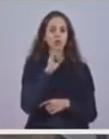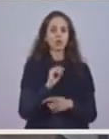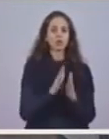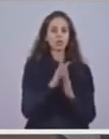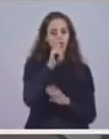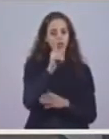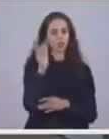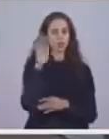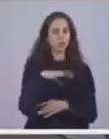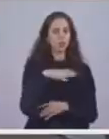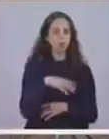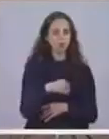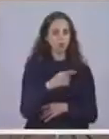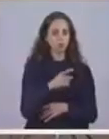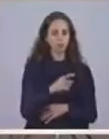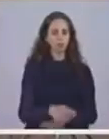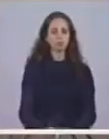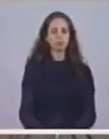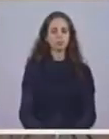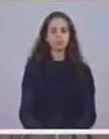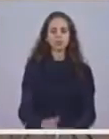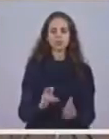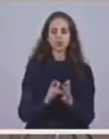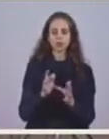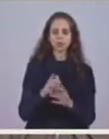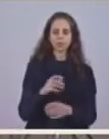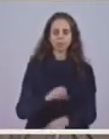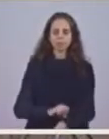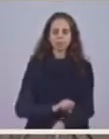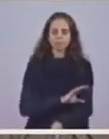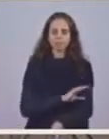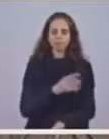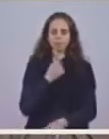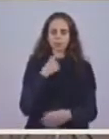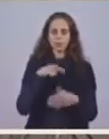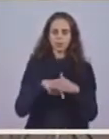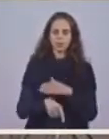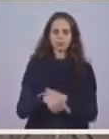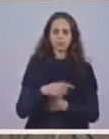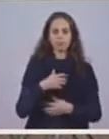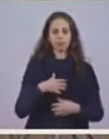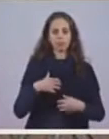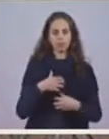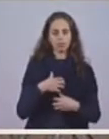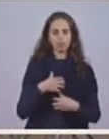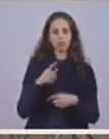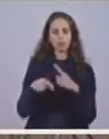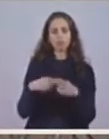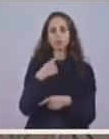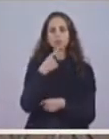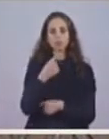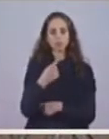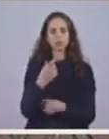que havia de vir ao mundo. Jesus comoveu-se profundamente e perturbou-se. Depois